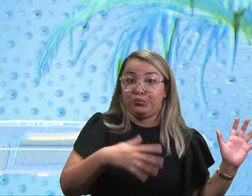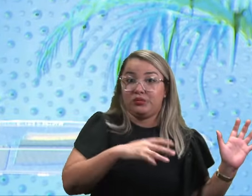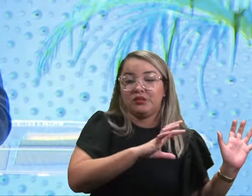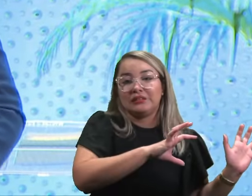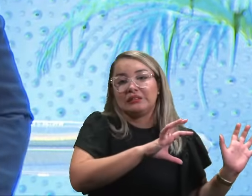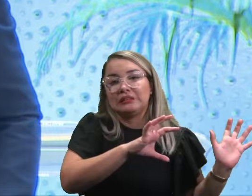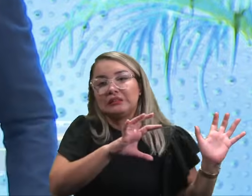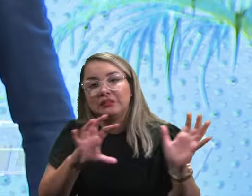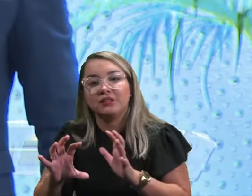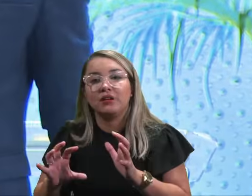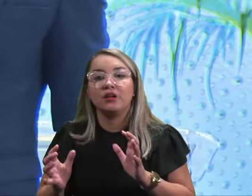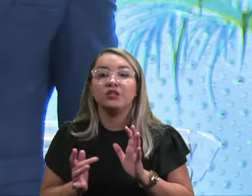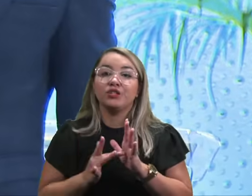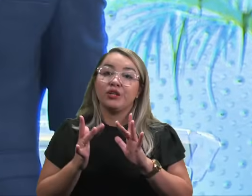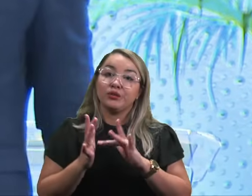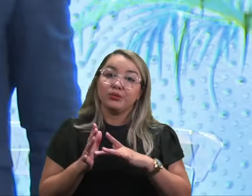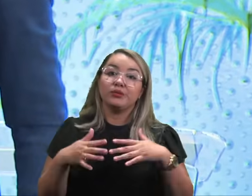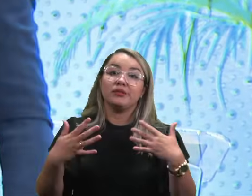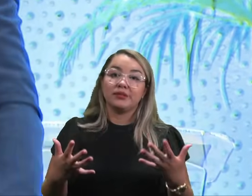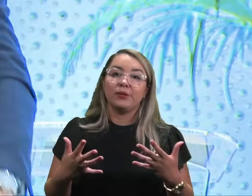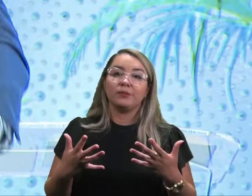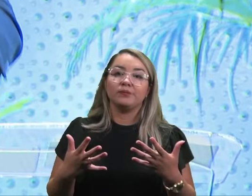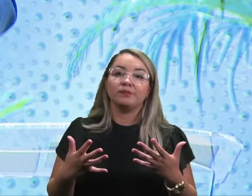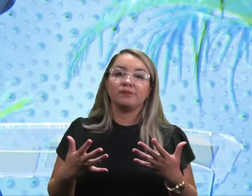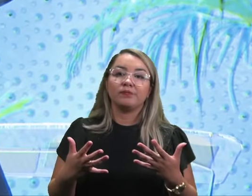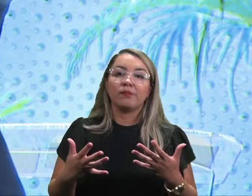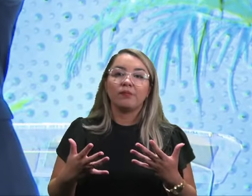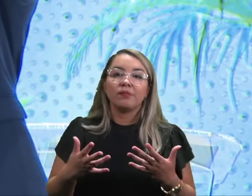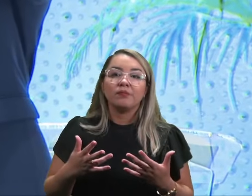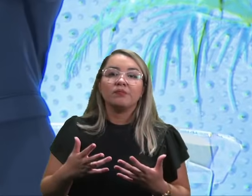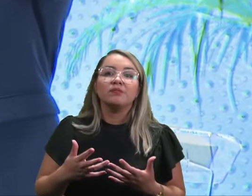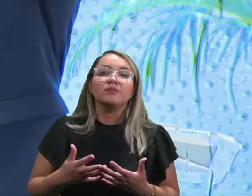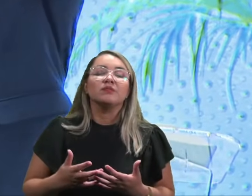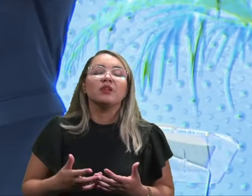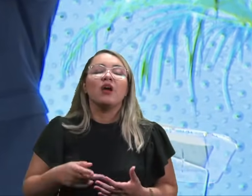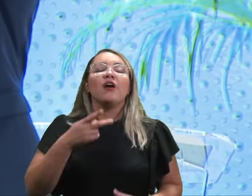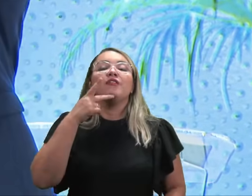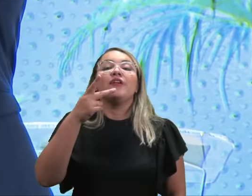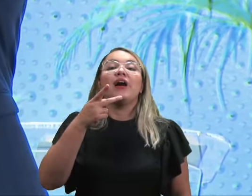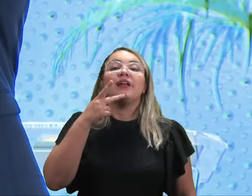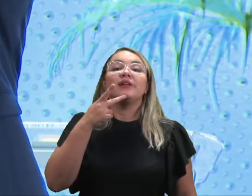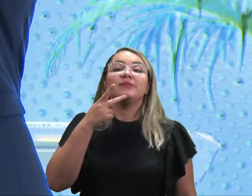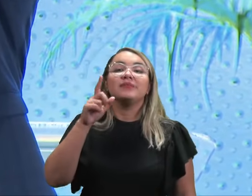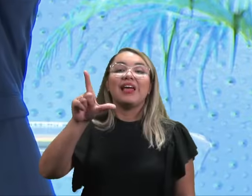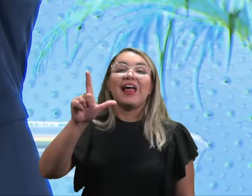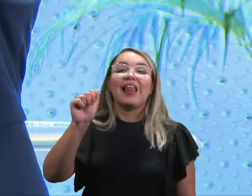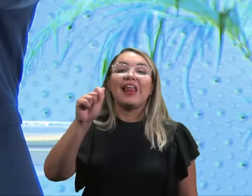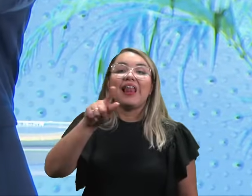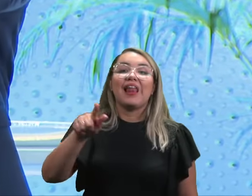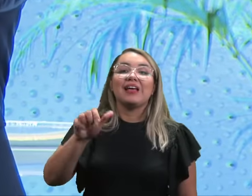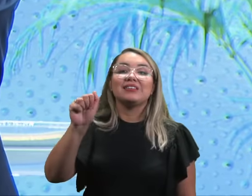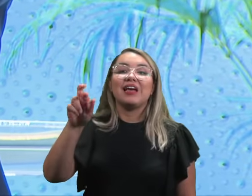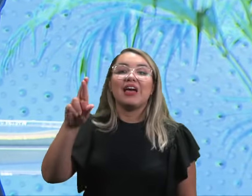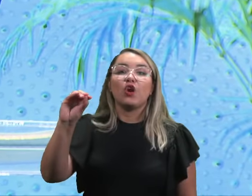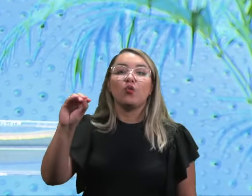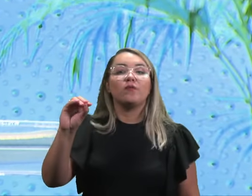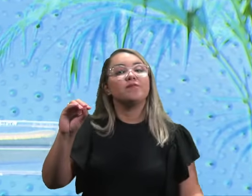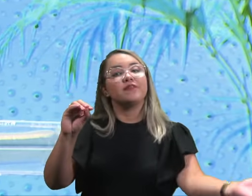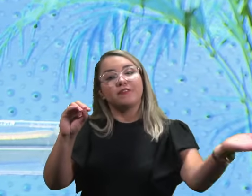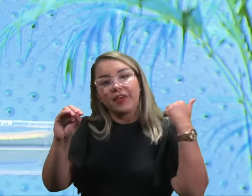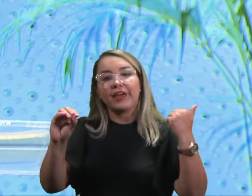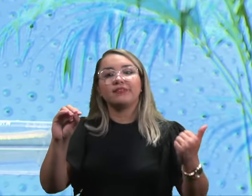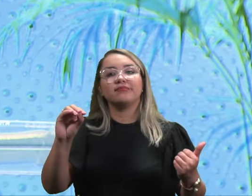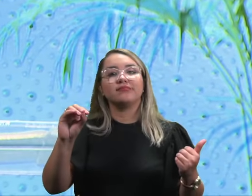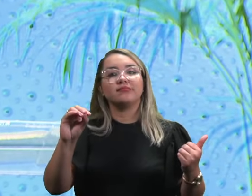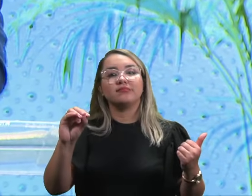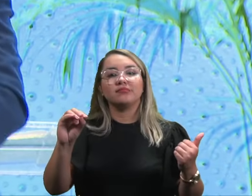E Jesus, então, ele ergue a sua voz e diz assim: Lázaro, vem para fora. E